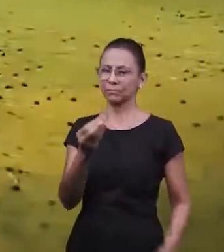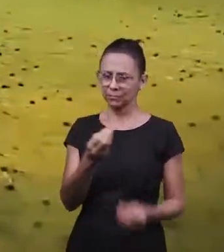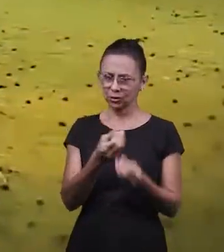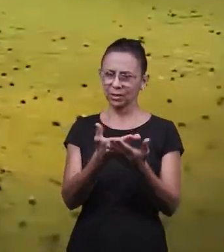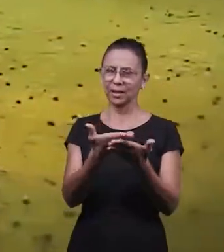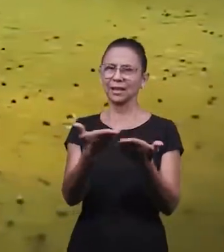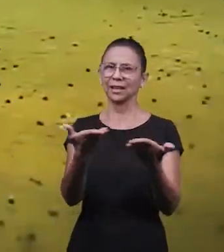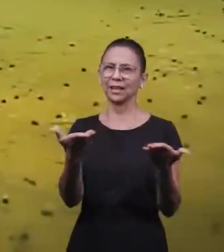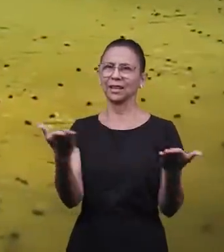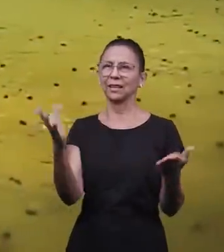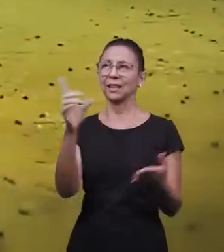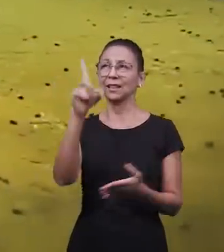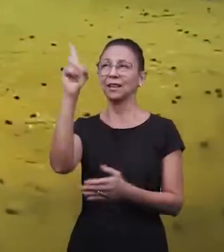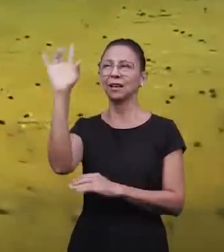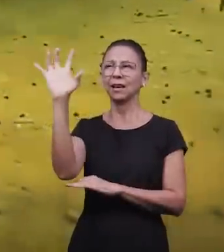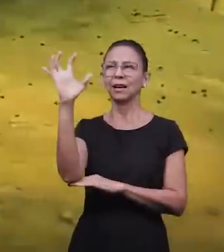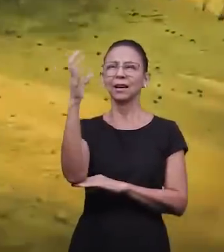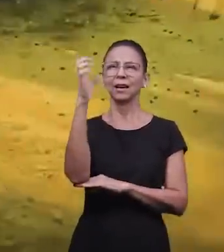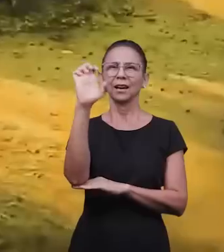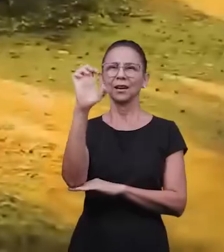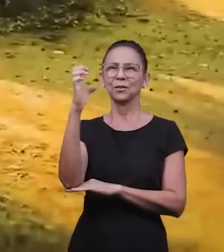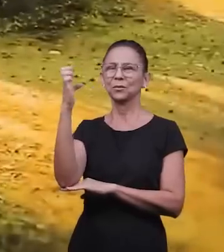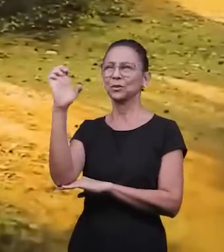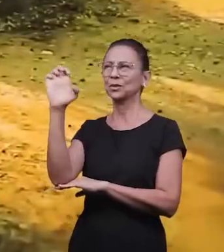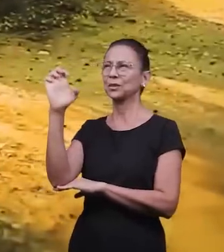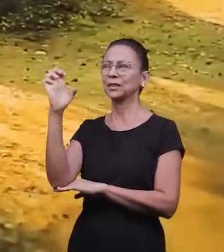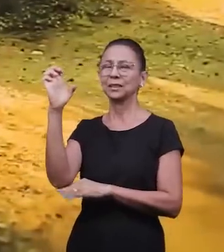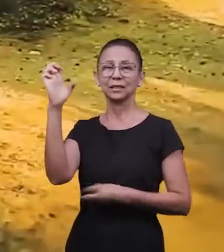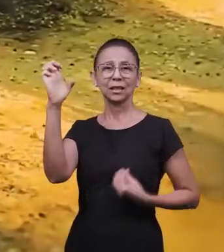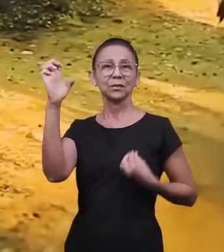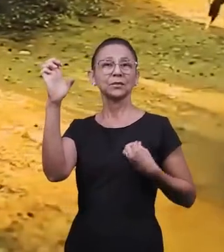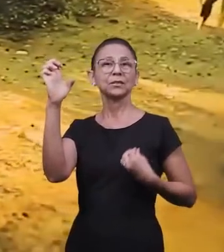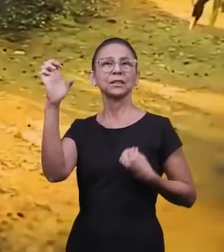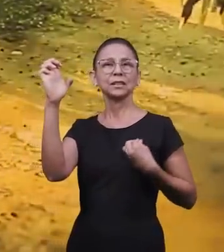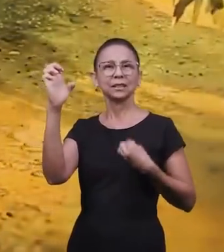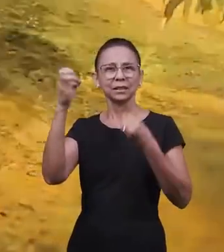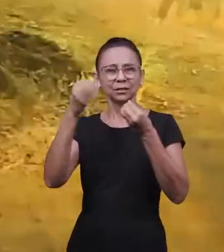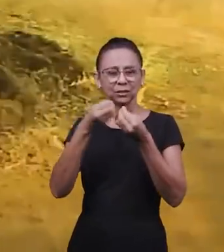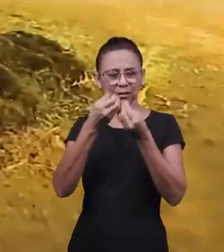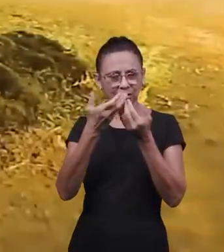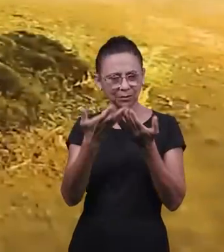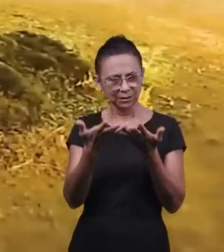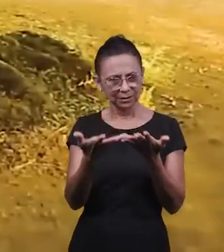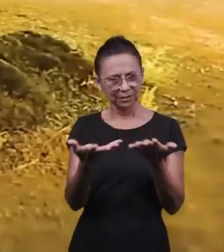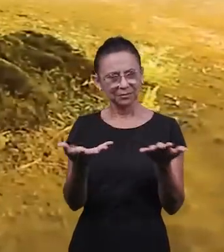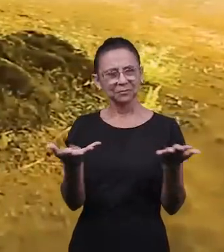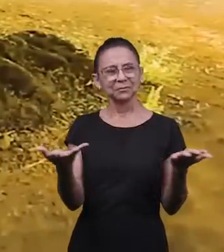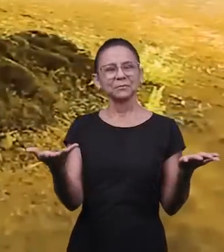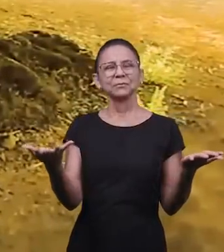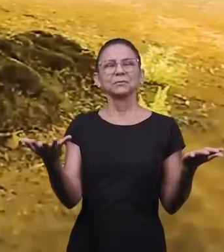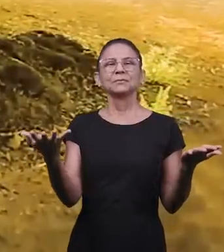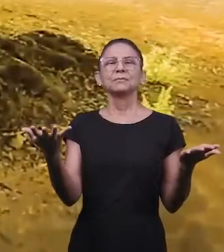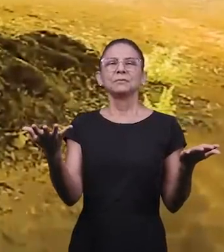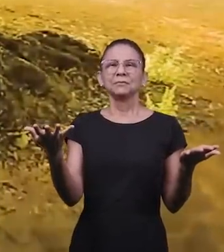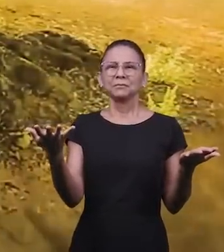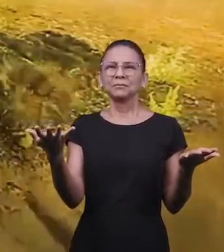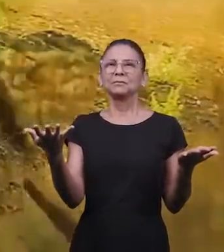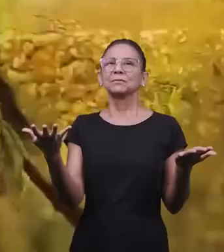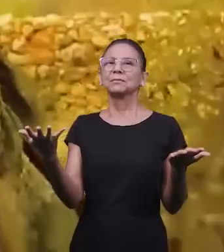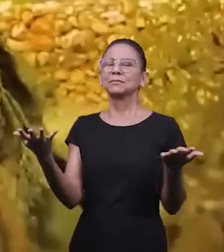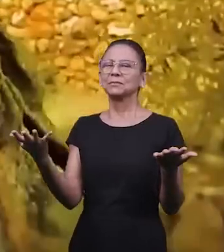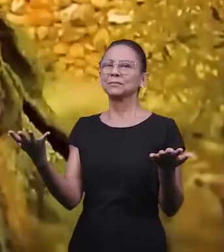Rios de água viva fluirão, e o meu imenso